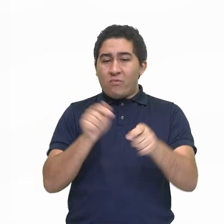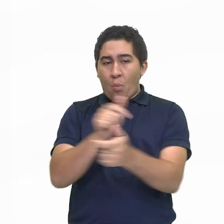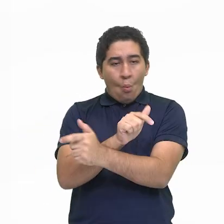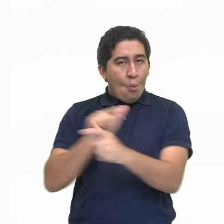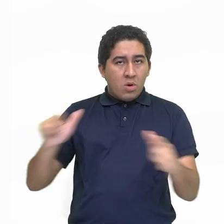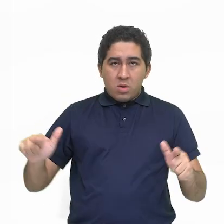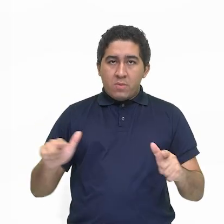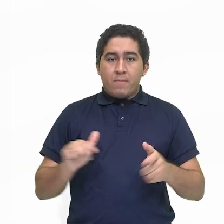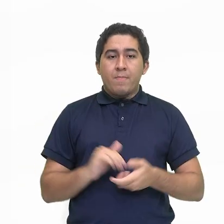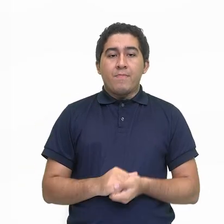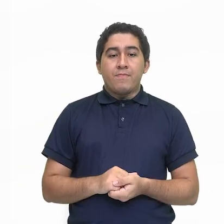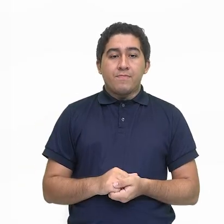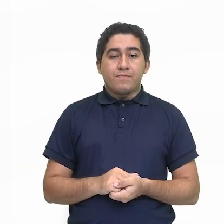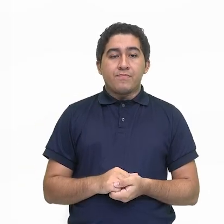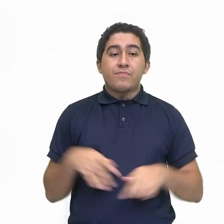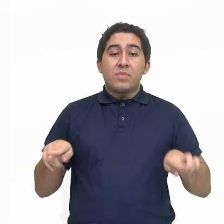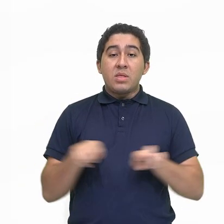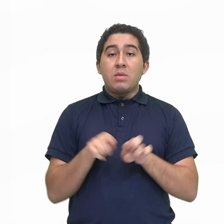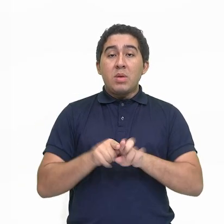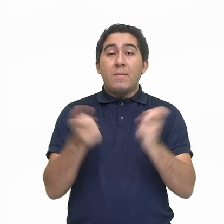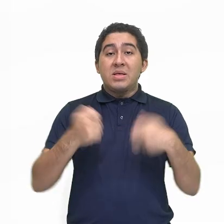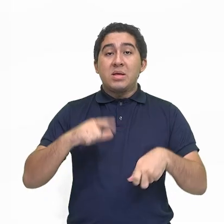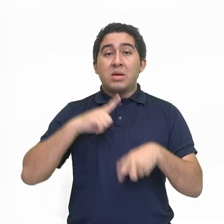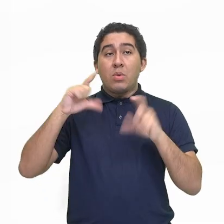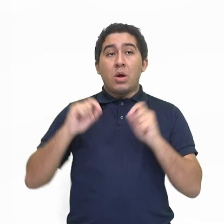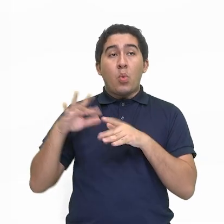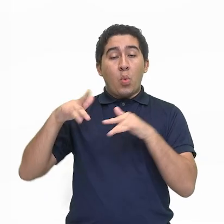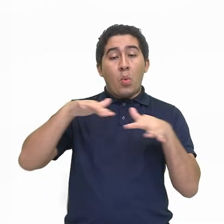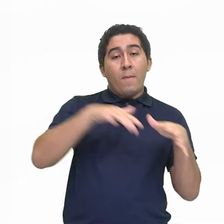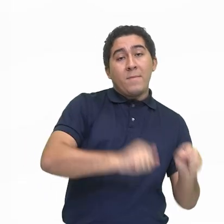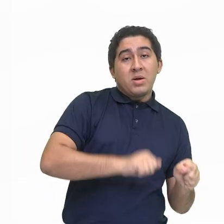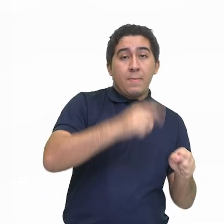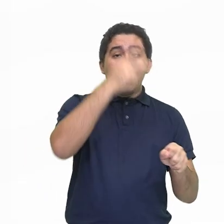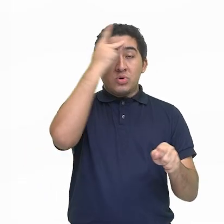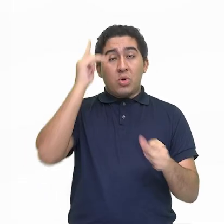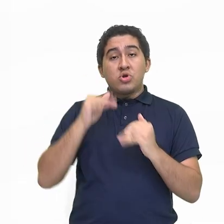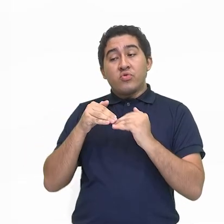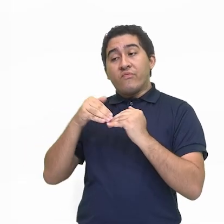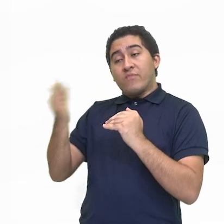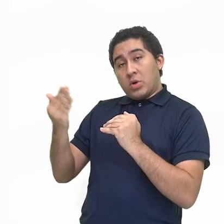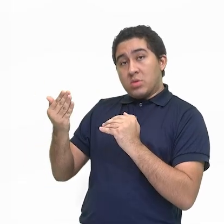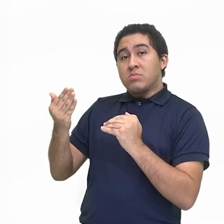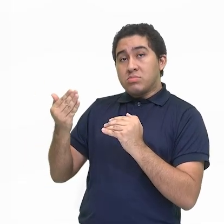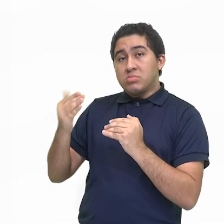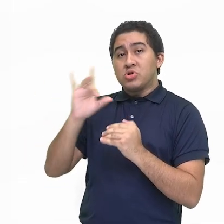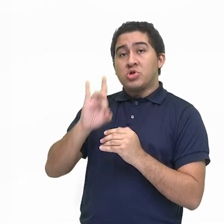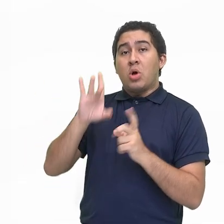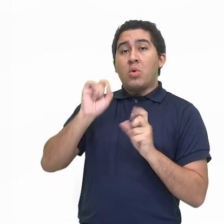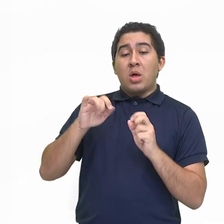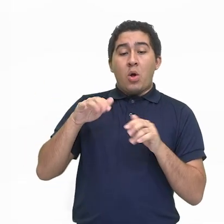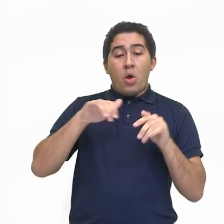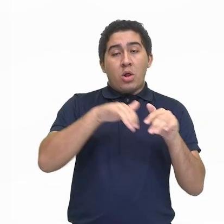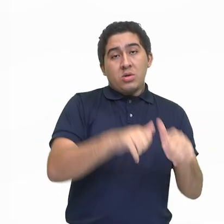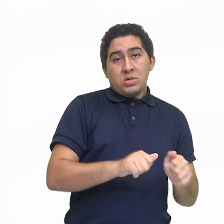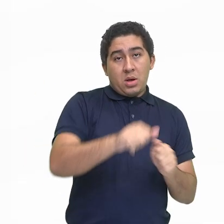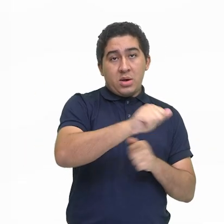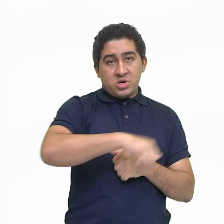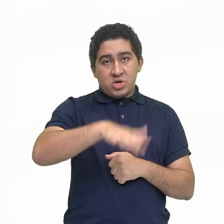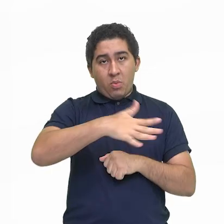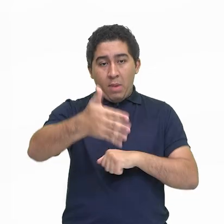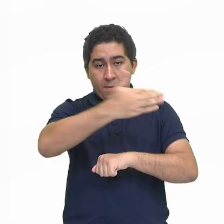demográfico, portanto, que devia ser ocupado por pessoas que vinham de fora, basicamente para colonizar a